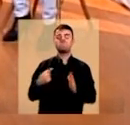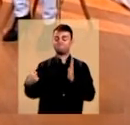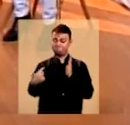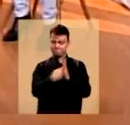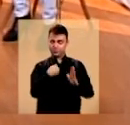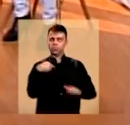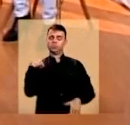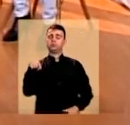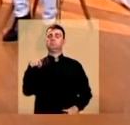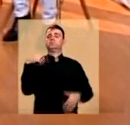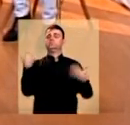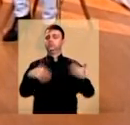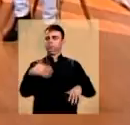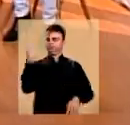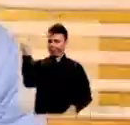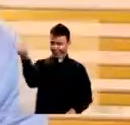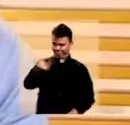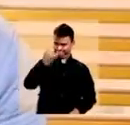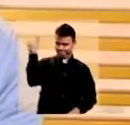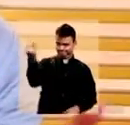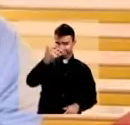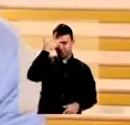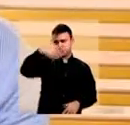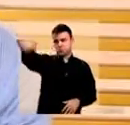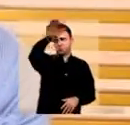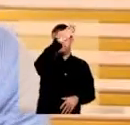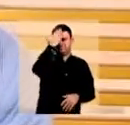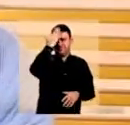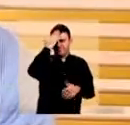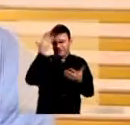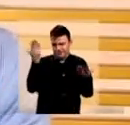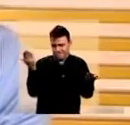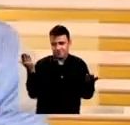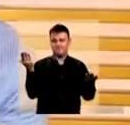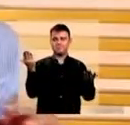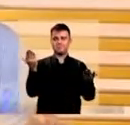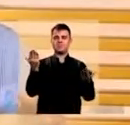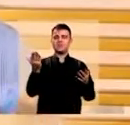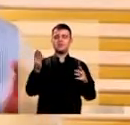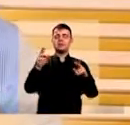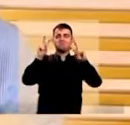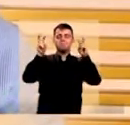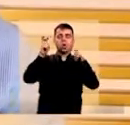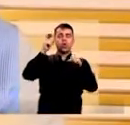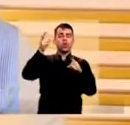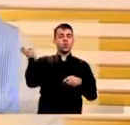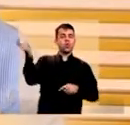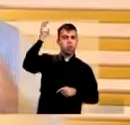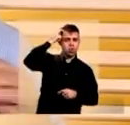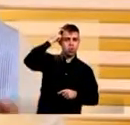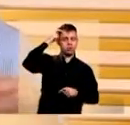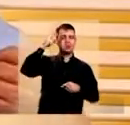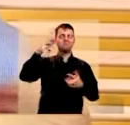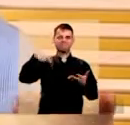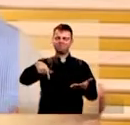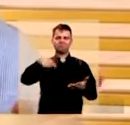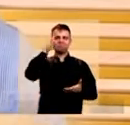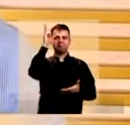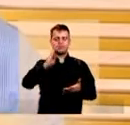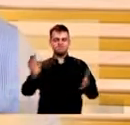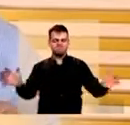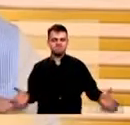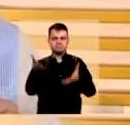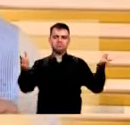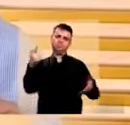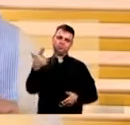pergunta crucial, viu? Porque a gente, e todo mundo sabe disso, que a área cultural é uma das áreas mais